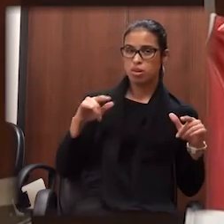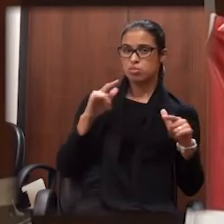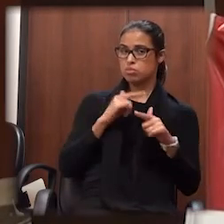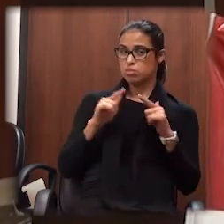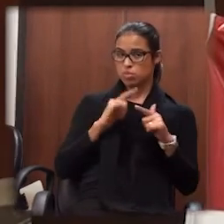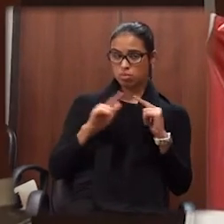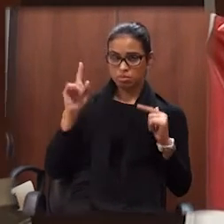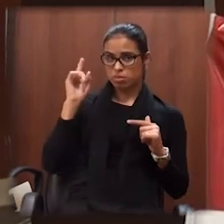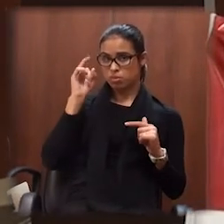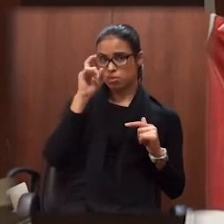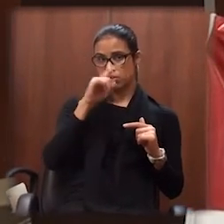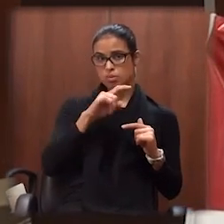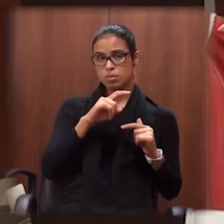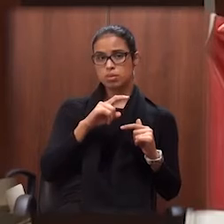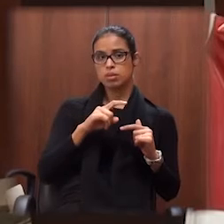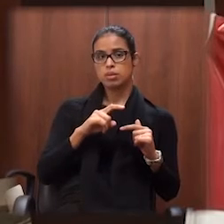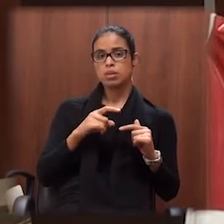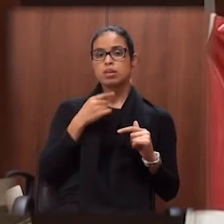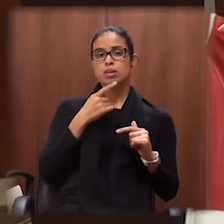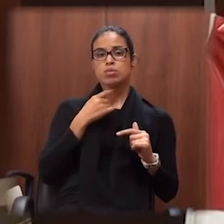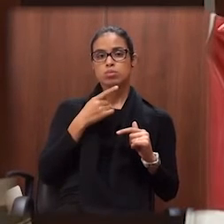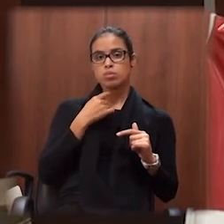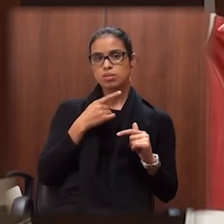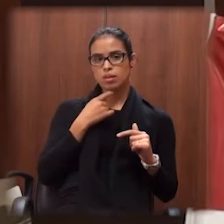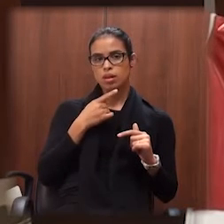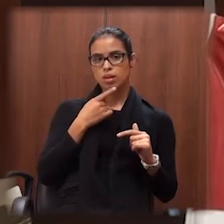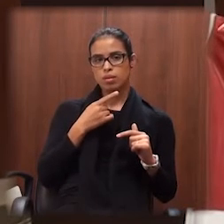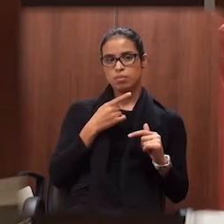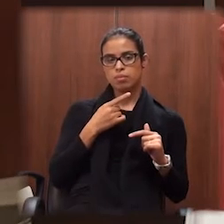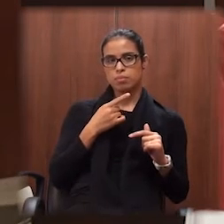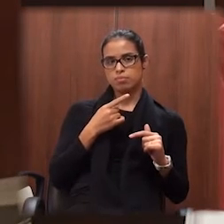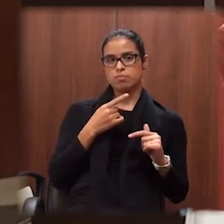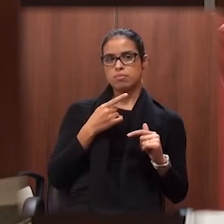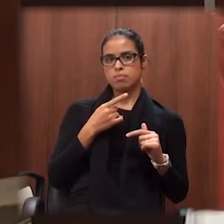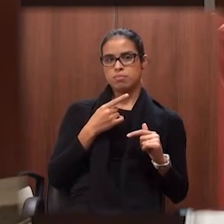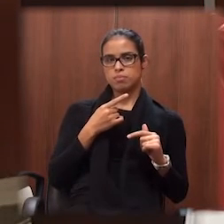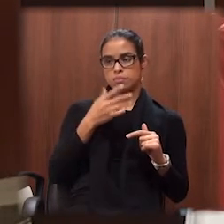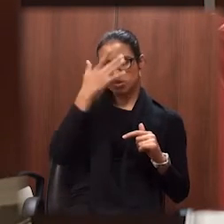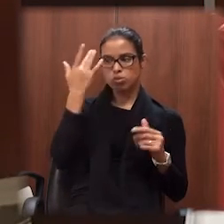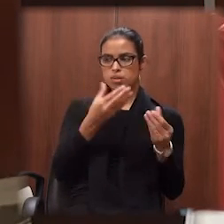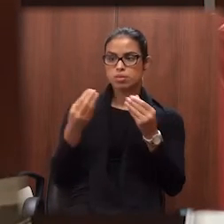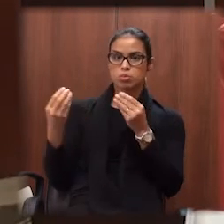que poderia levar algumas pessoas até a desistir